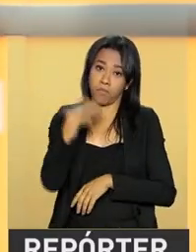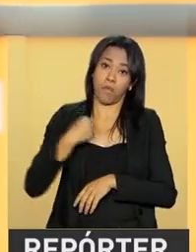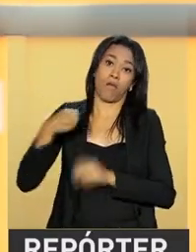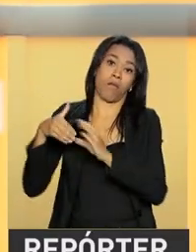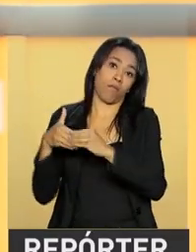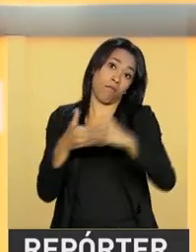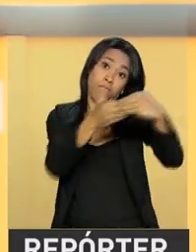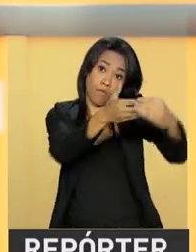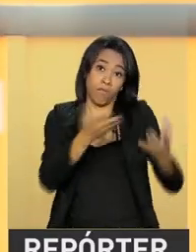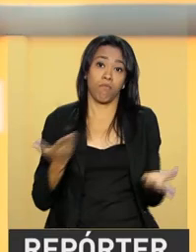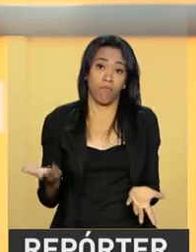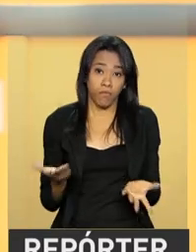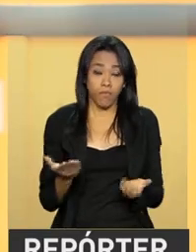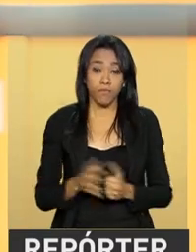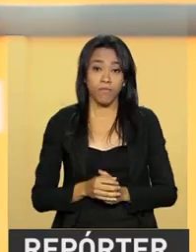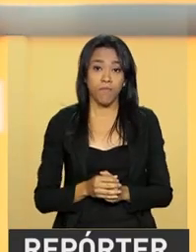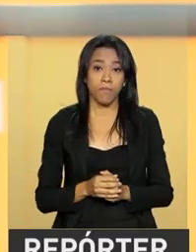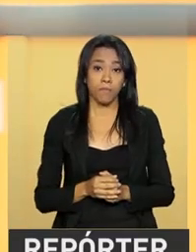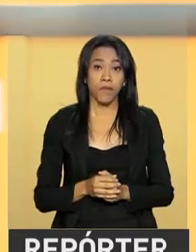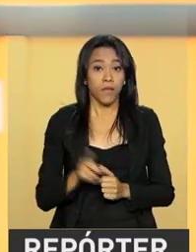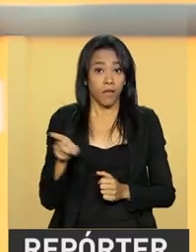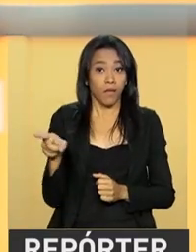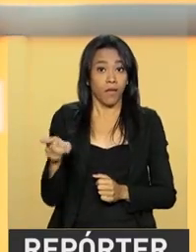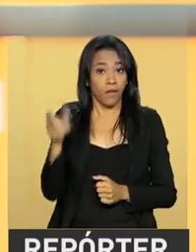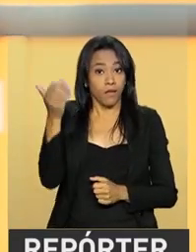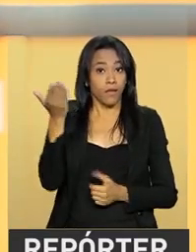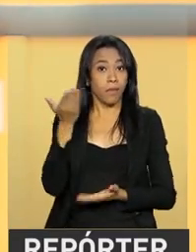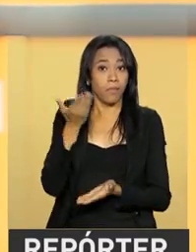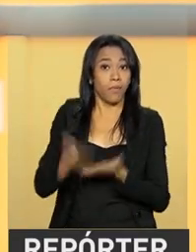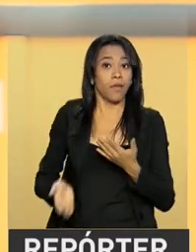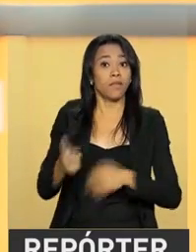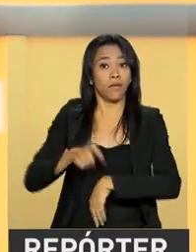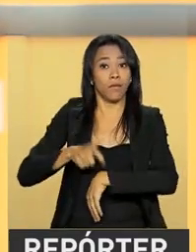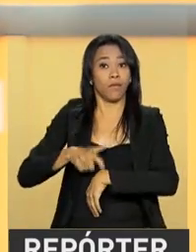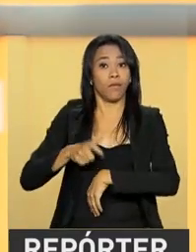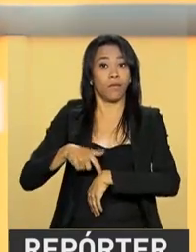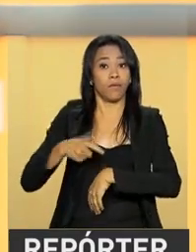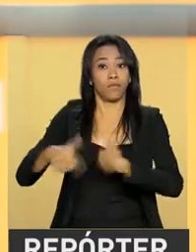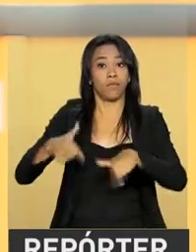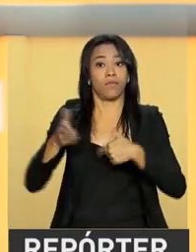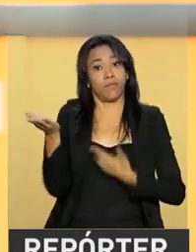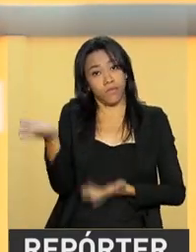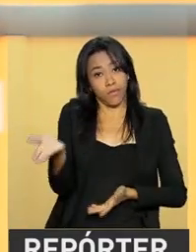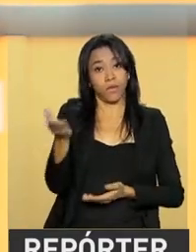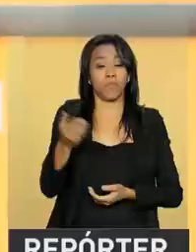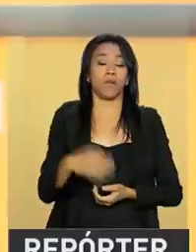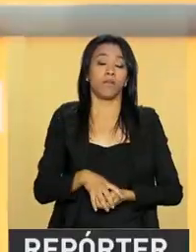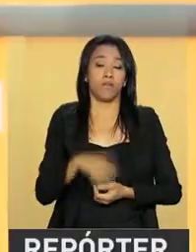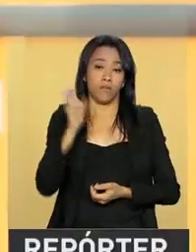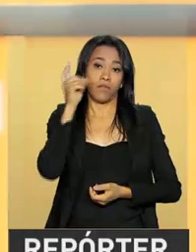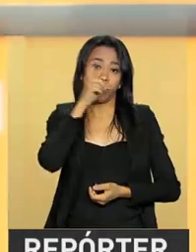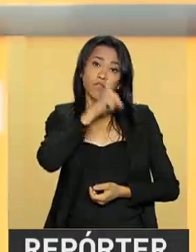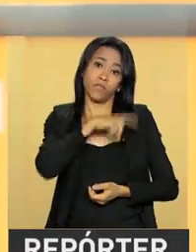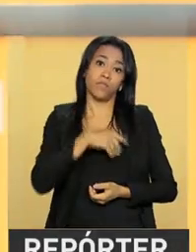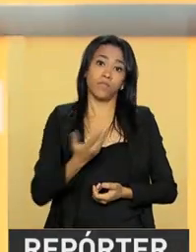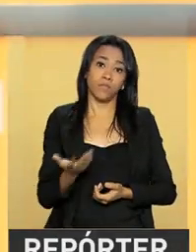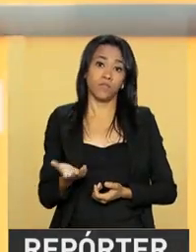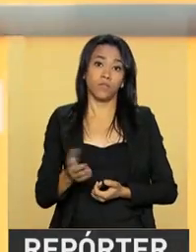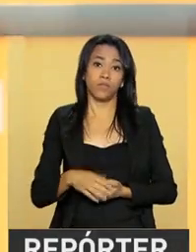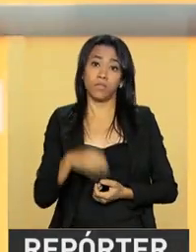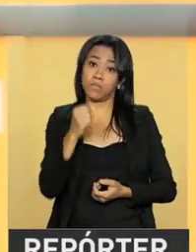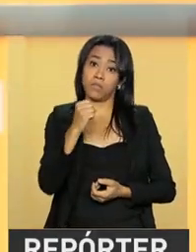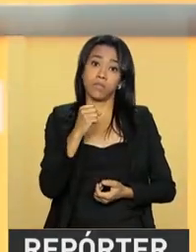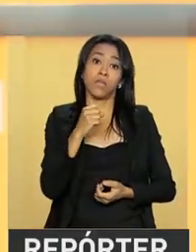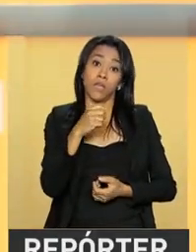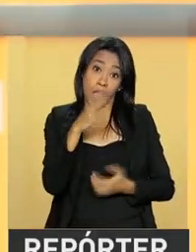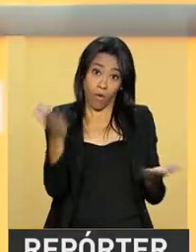pro meu pai me trazer. E ele ia perder o horário do serviço dele e eu não ia dar para mim vir. E ficava difícil, o transporte